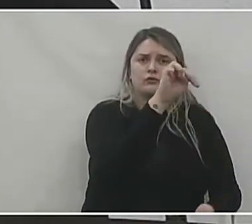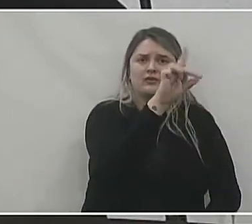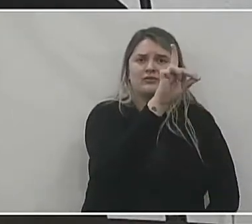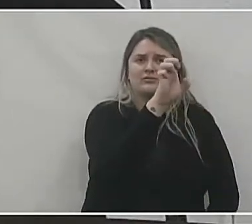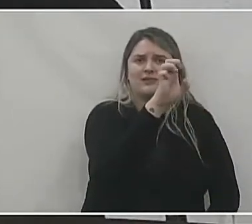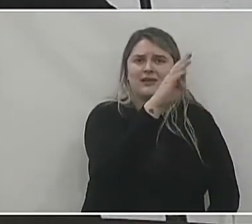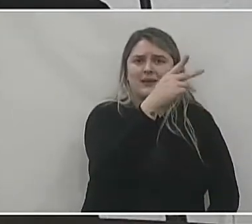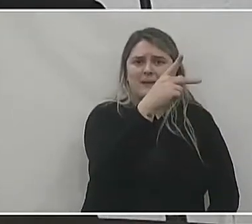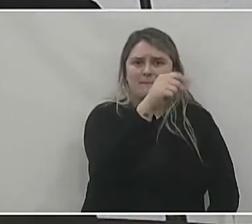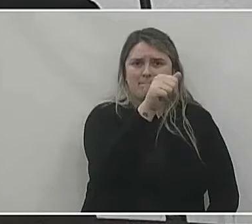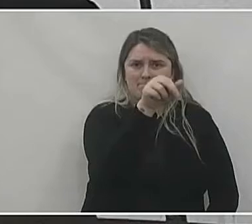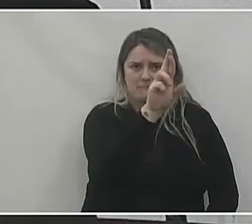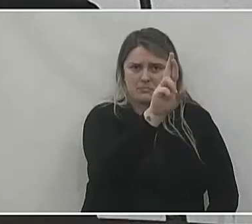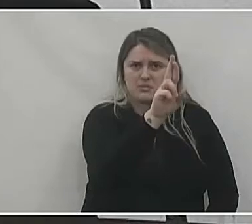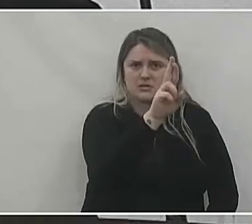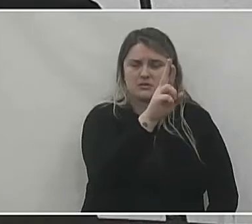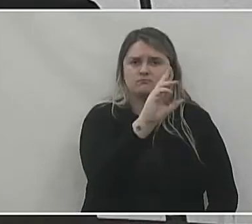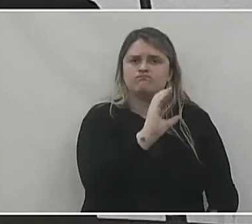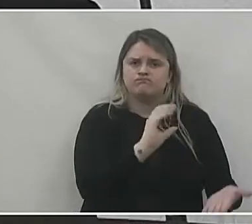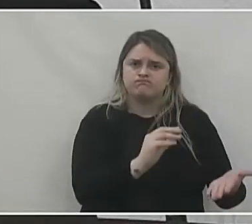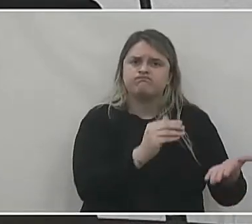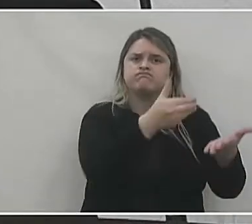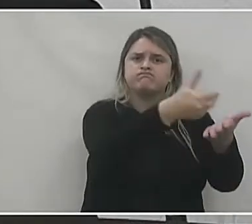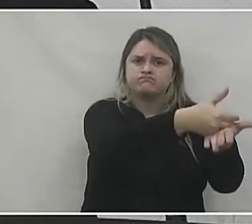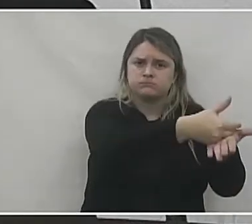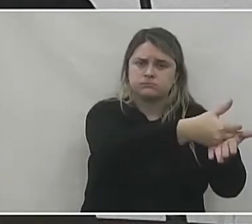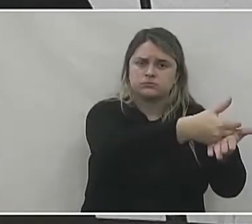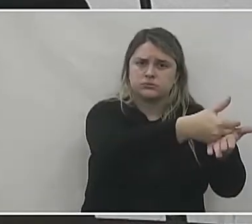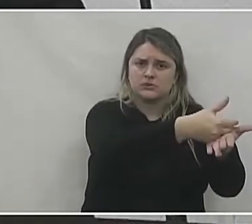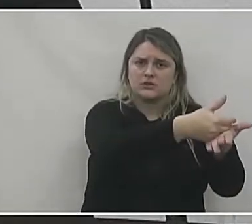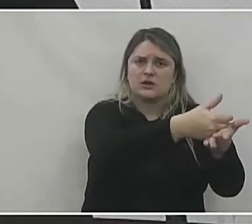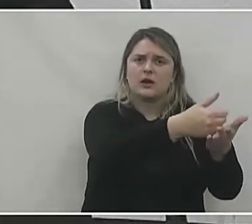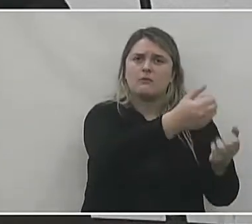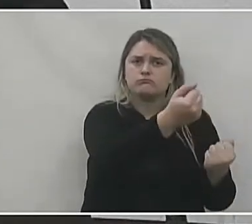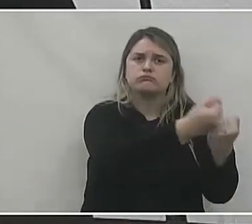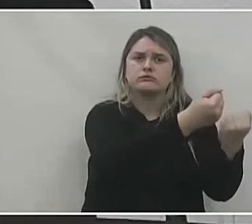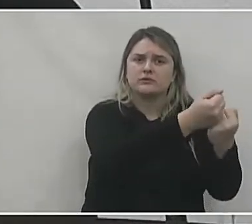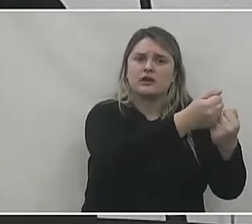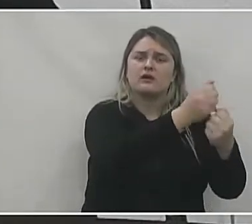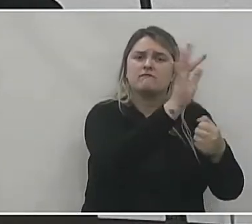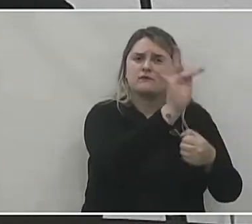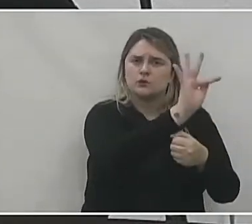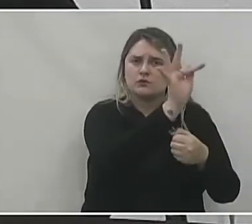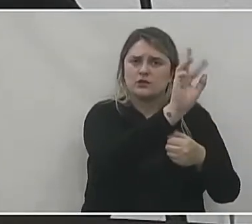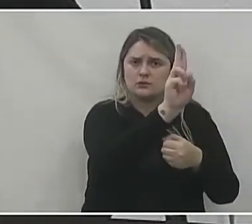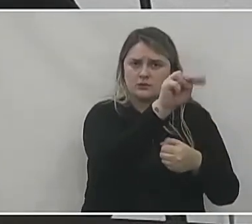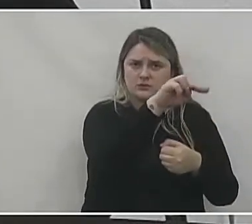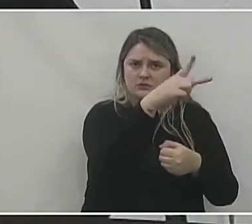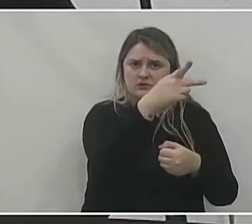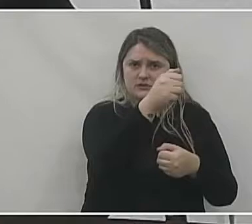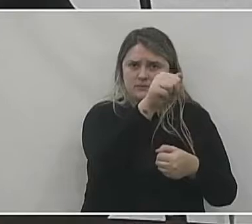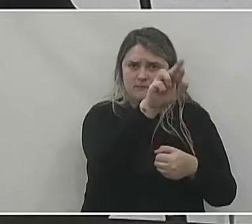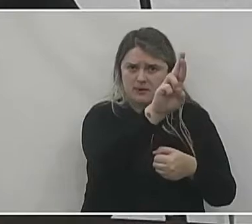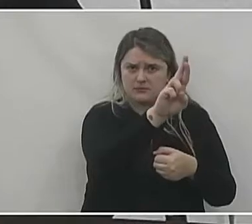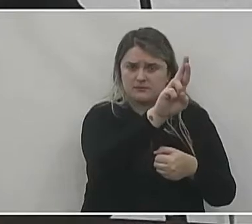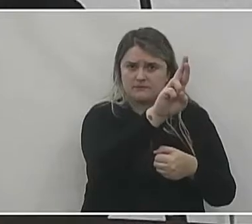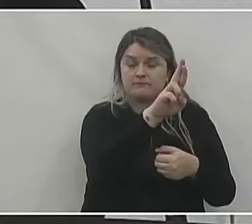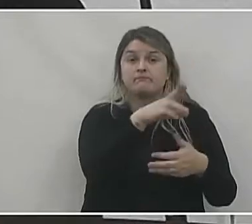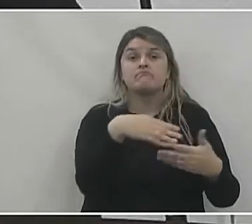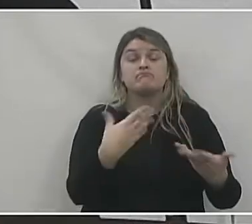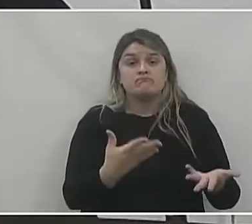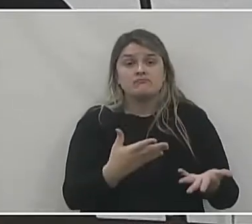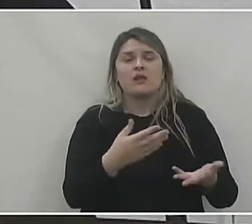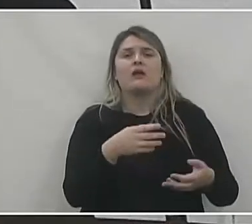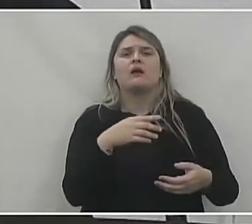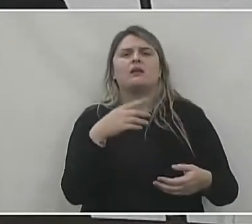eu destinei para a Fundepar, do Paraná, para que o governo do estado repassasse para a Unespar.